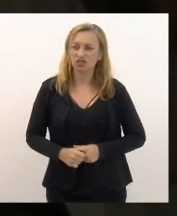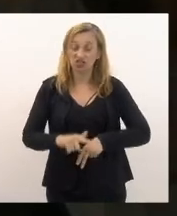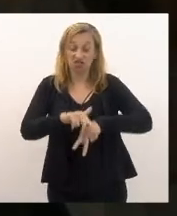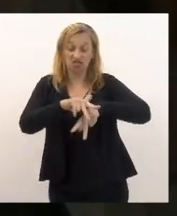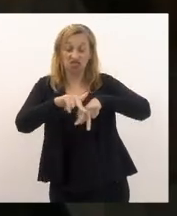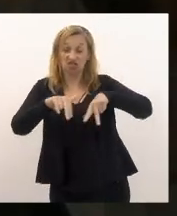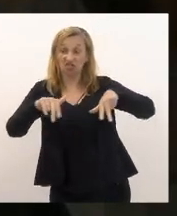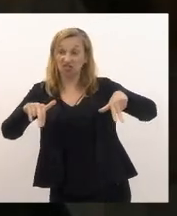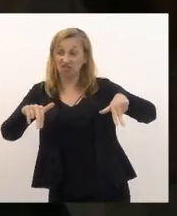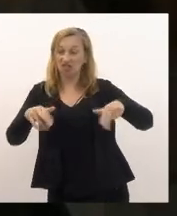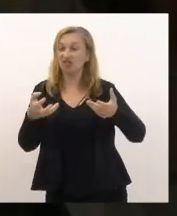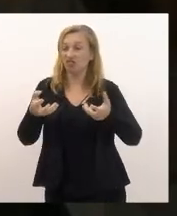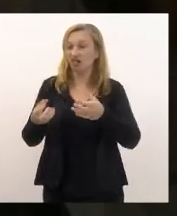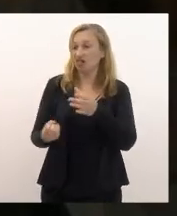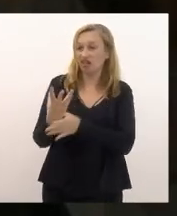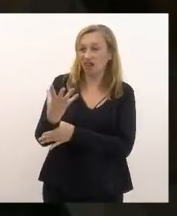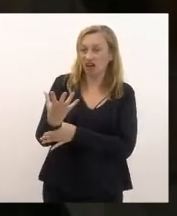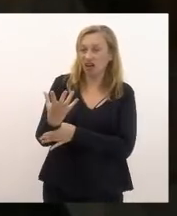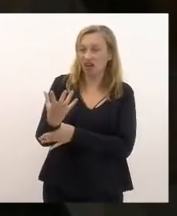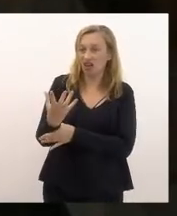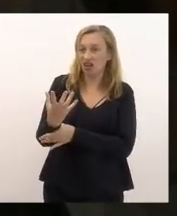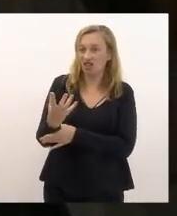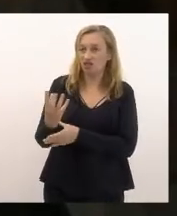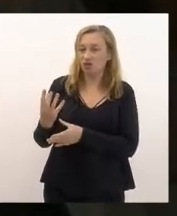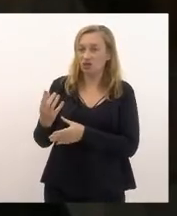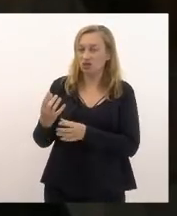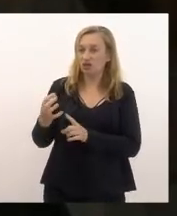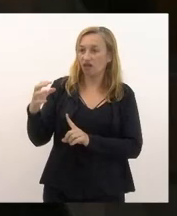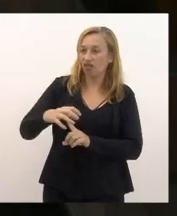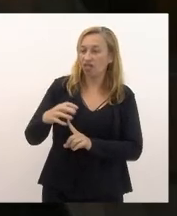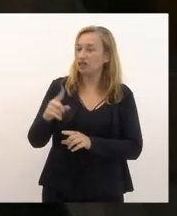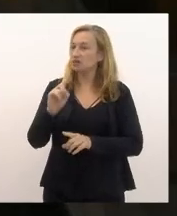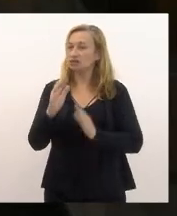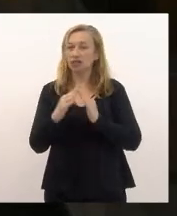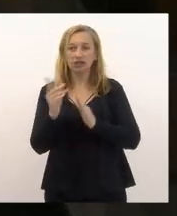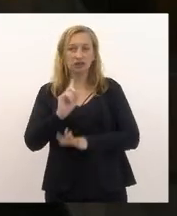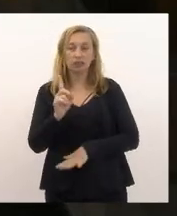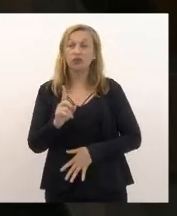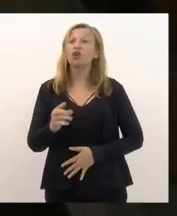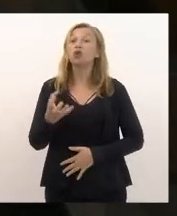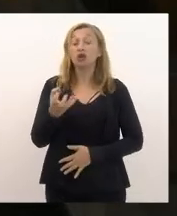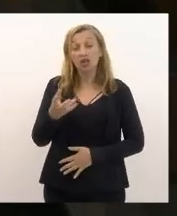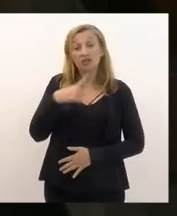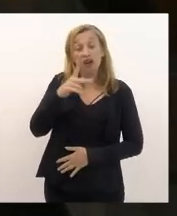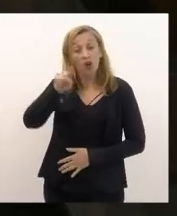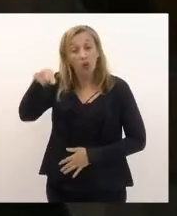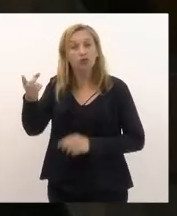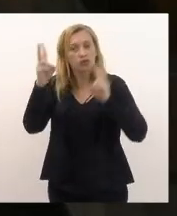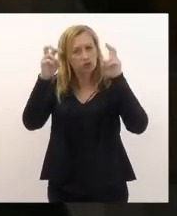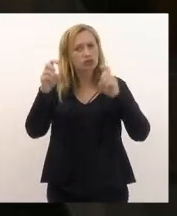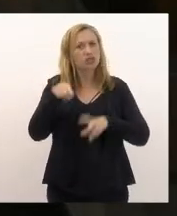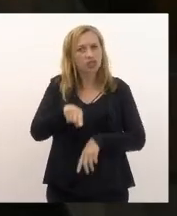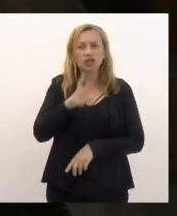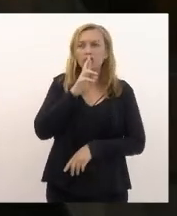gêneros que eles querem criar, que vão se impor nessa casa. Eu queria trazer uma outra situação aqui,